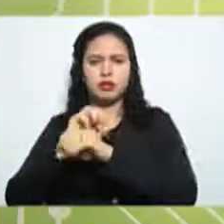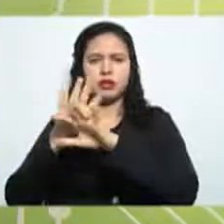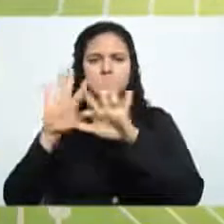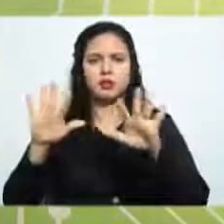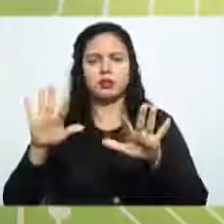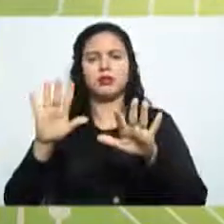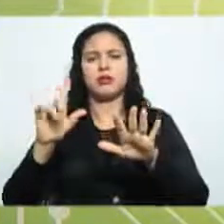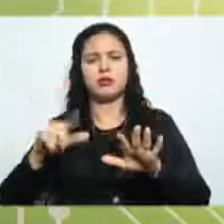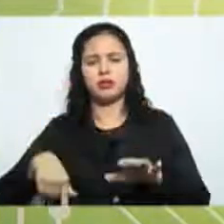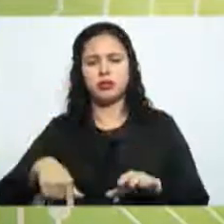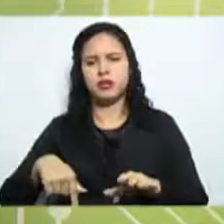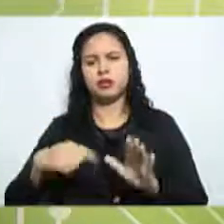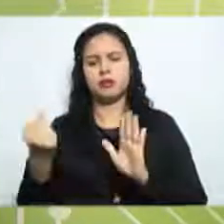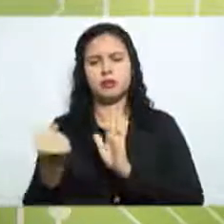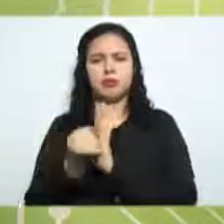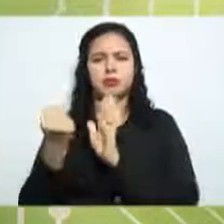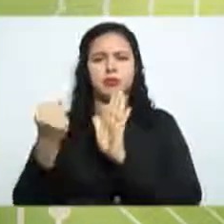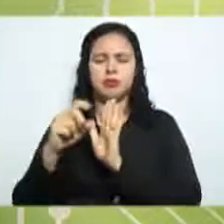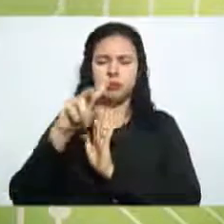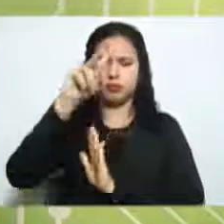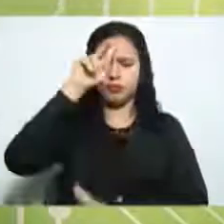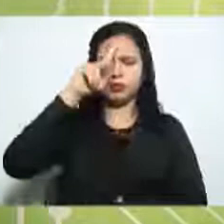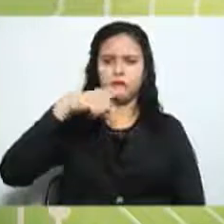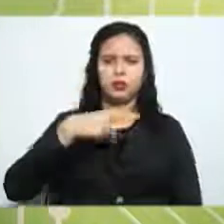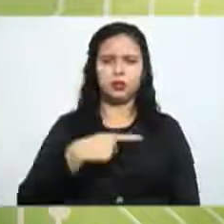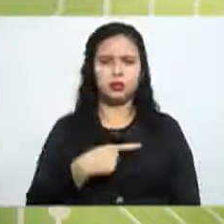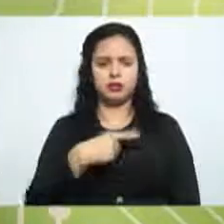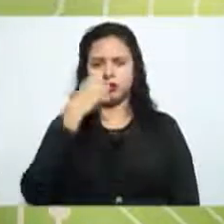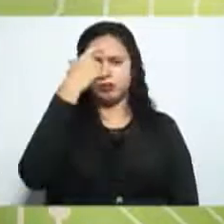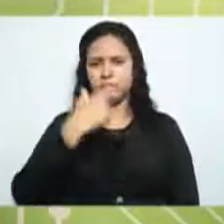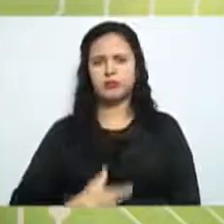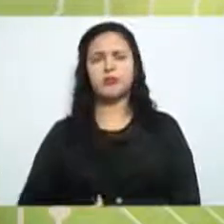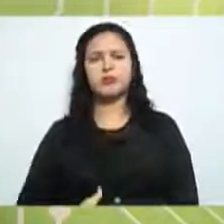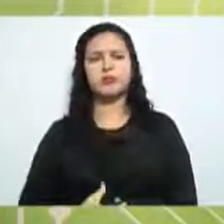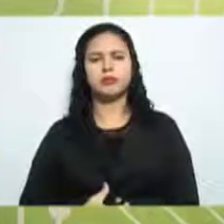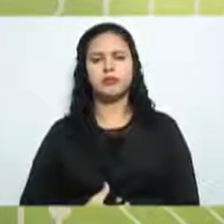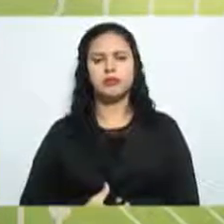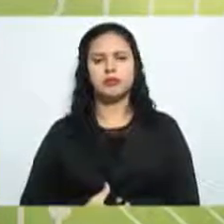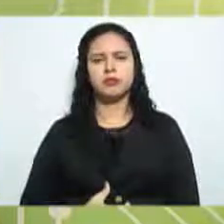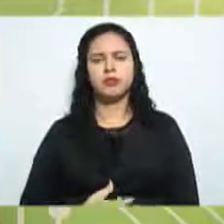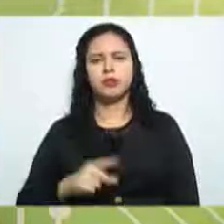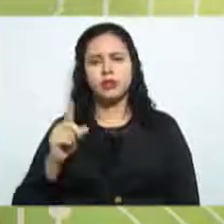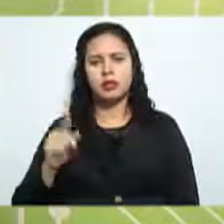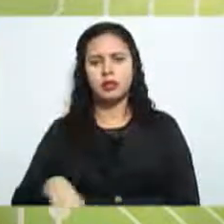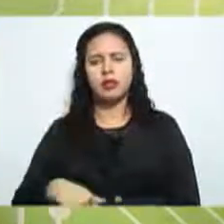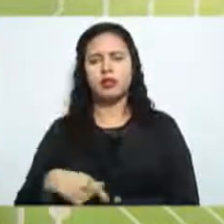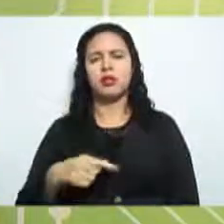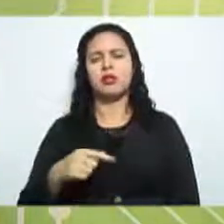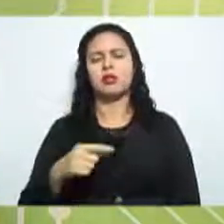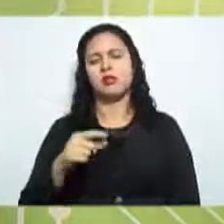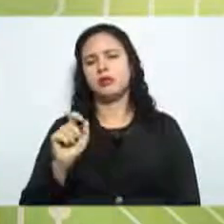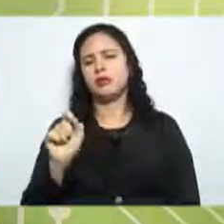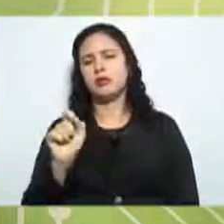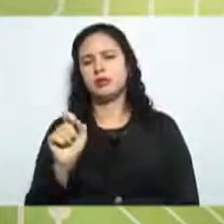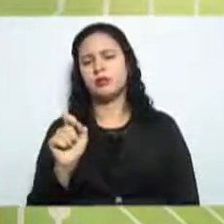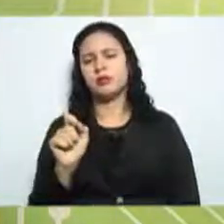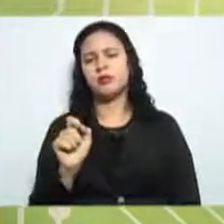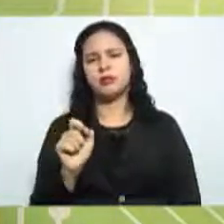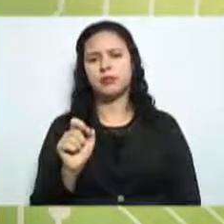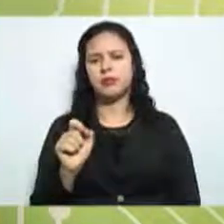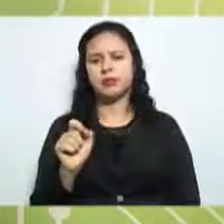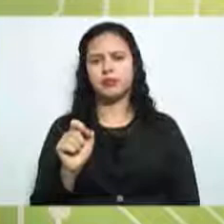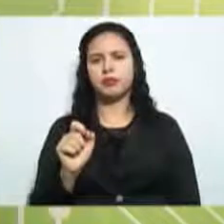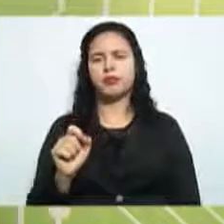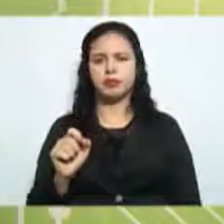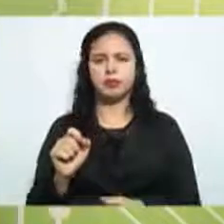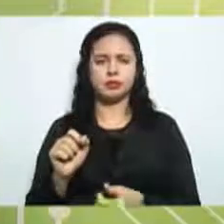muito mais um marketing quase pessoal de quem está prestando o serviço, né? É muito mais uma figura diferente do que a qualidade.